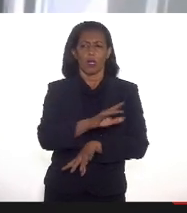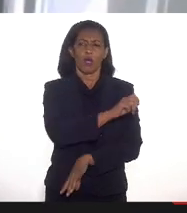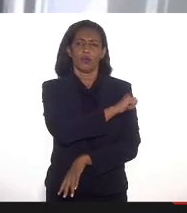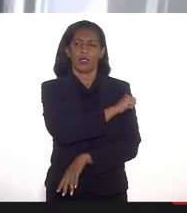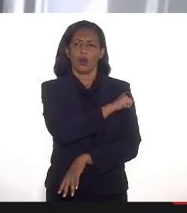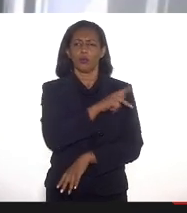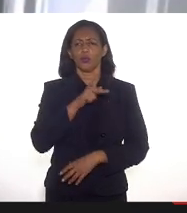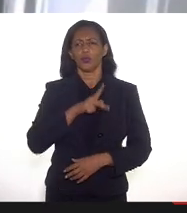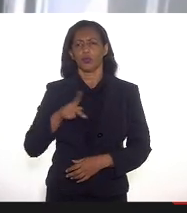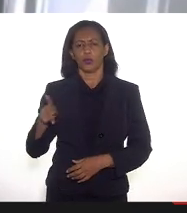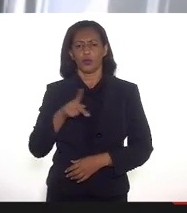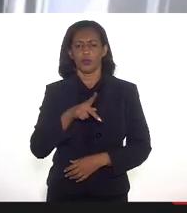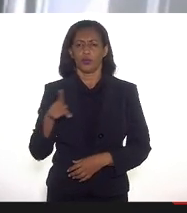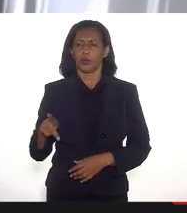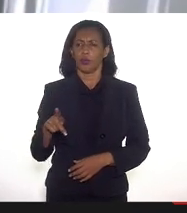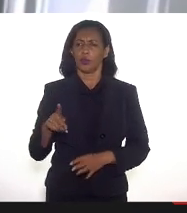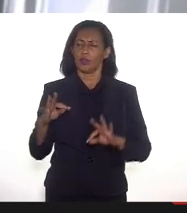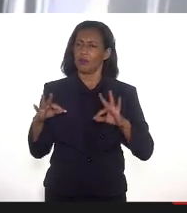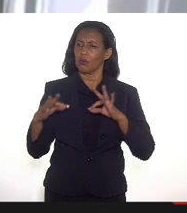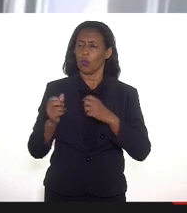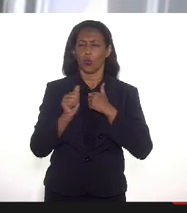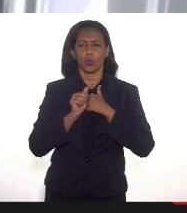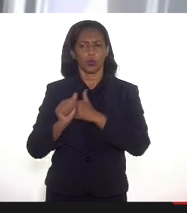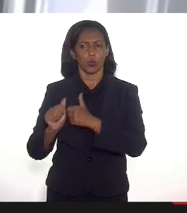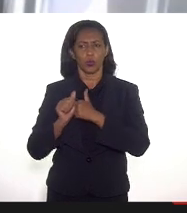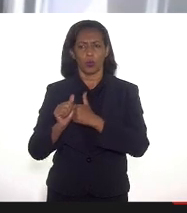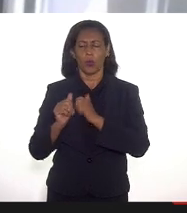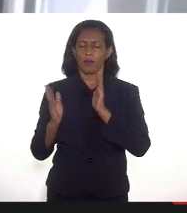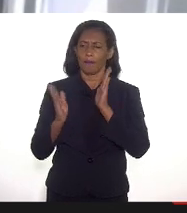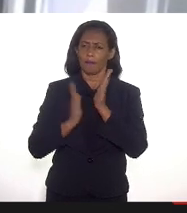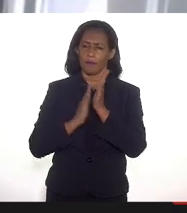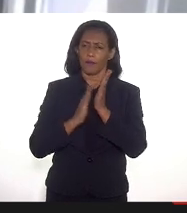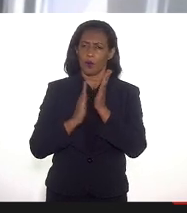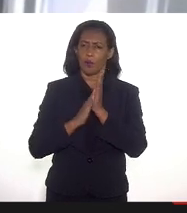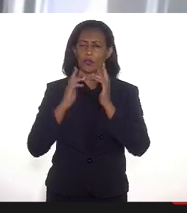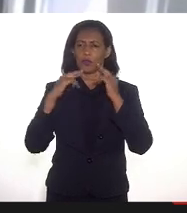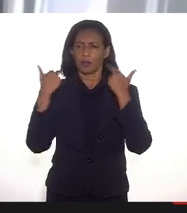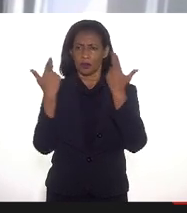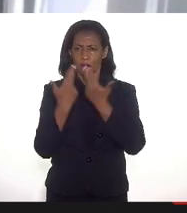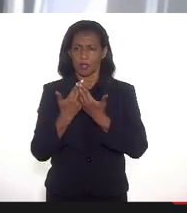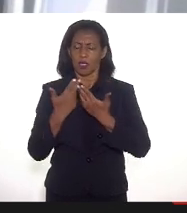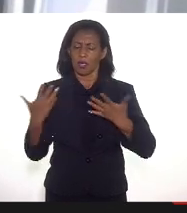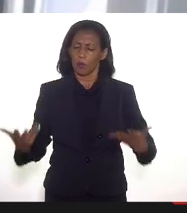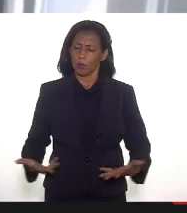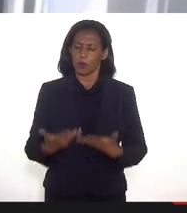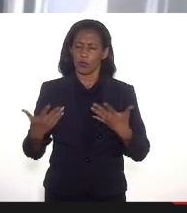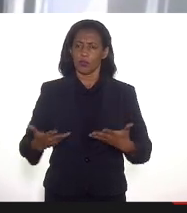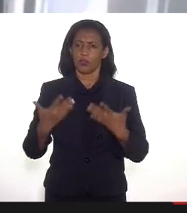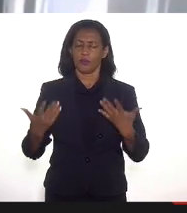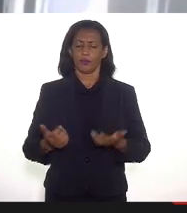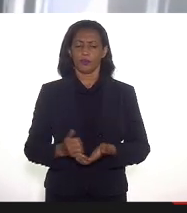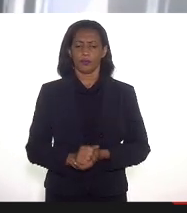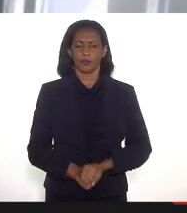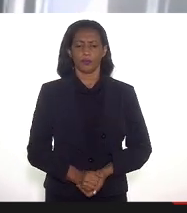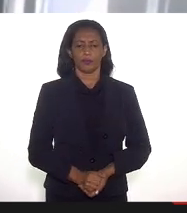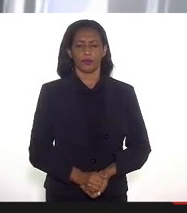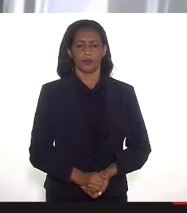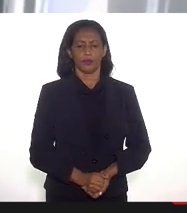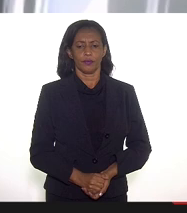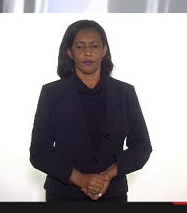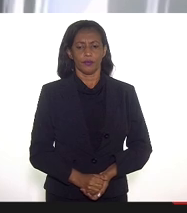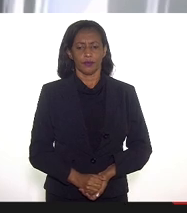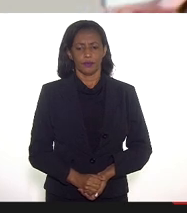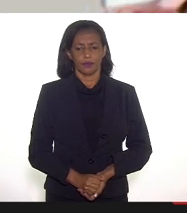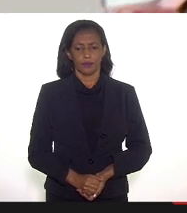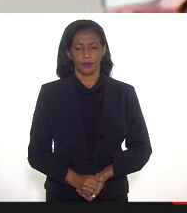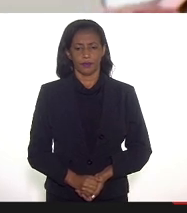aos professores, aos servidores, enfim. Então, essa é a proposta da audiência, que ela seja produtiva, como tem sido as nossas audiências.